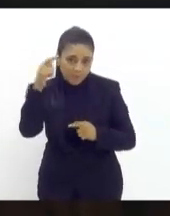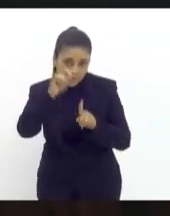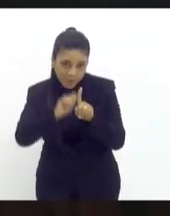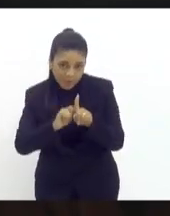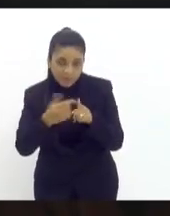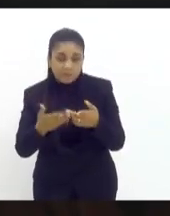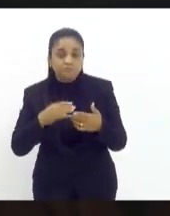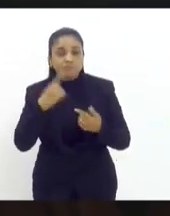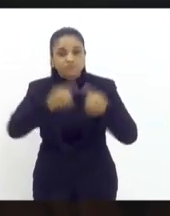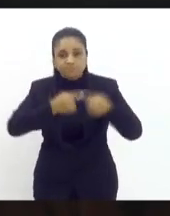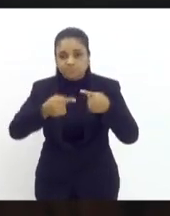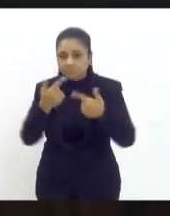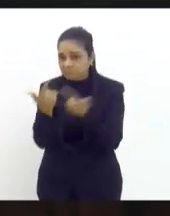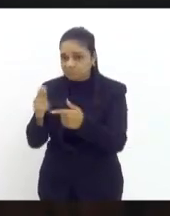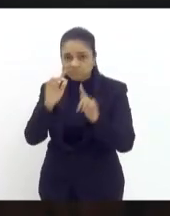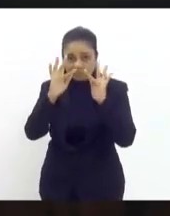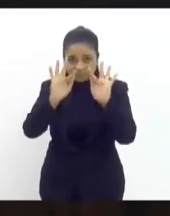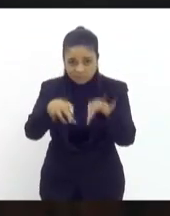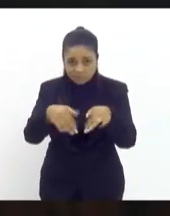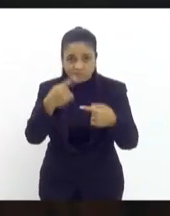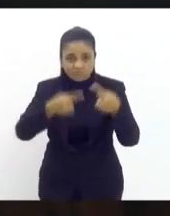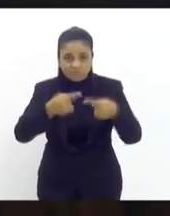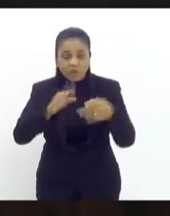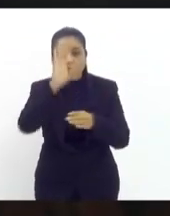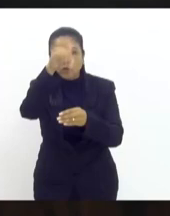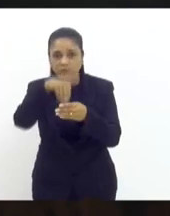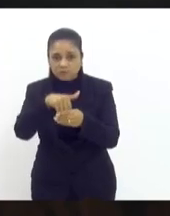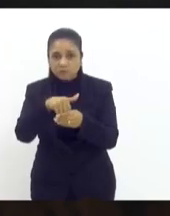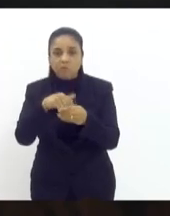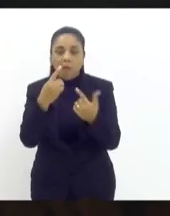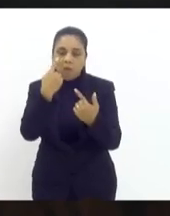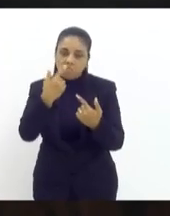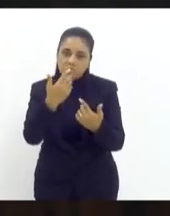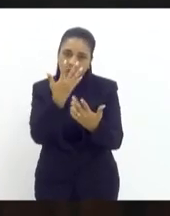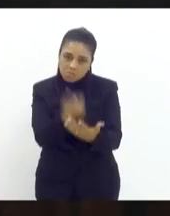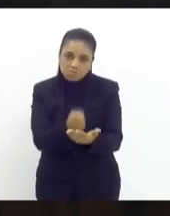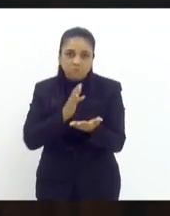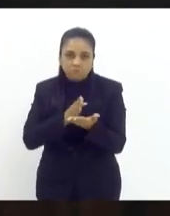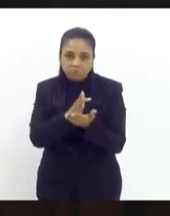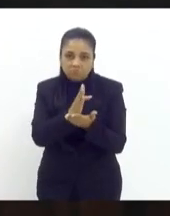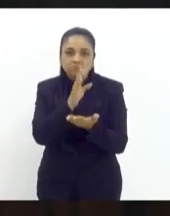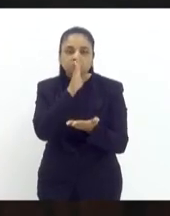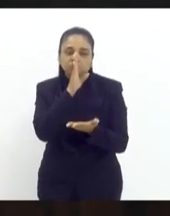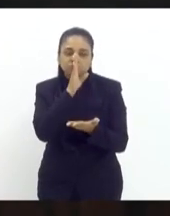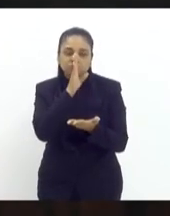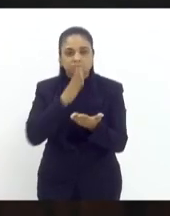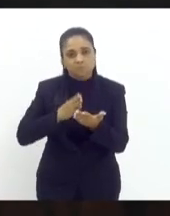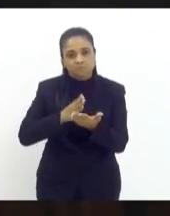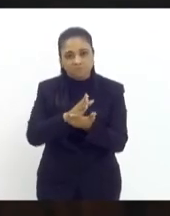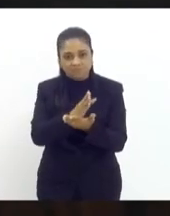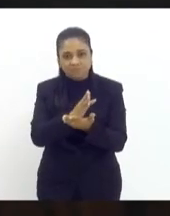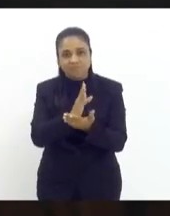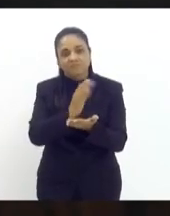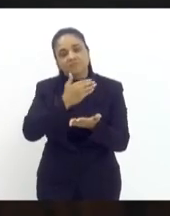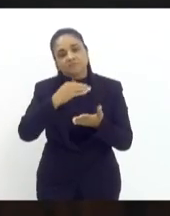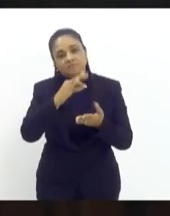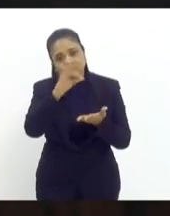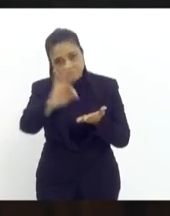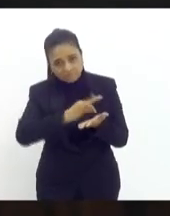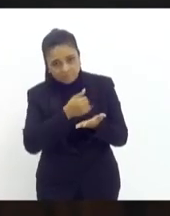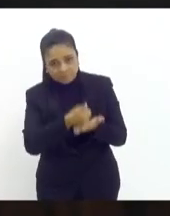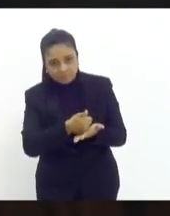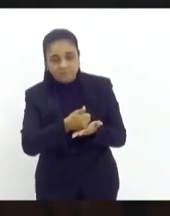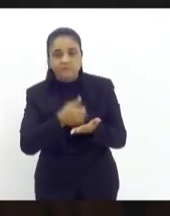no avião em votação senhores que a própria Manias Como estão aprovado vai autógrafo